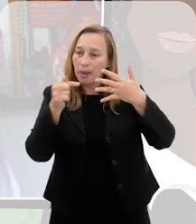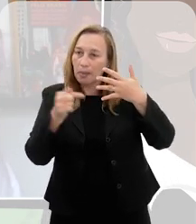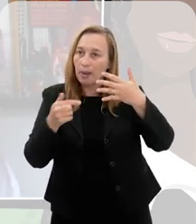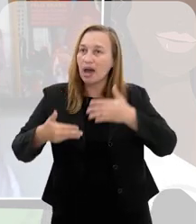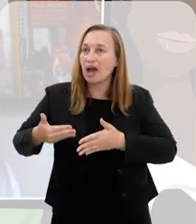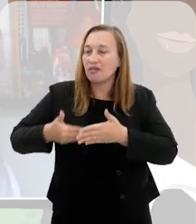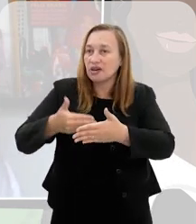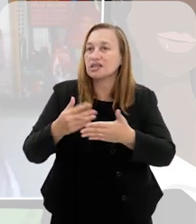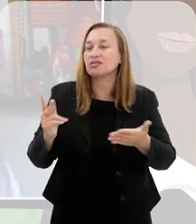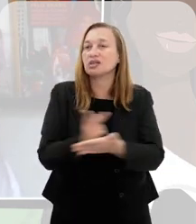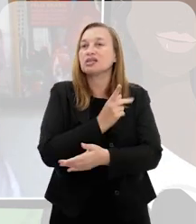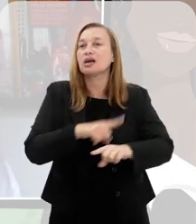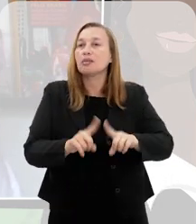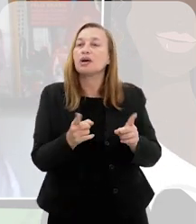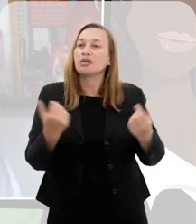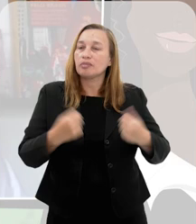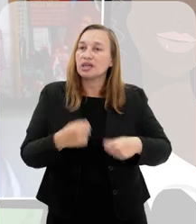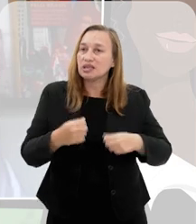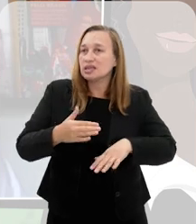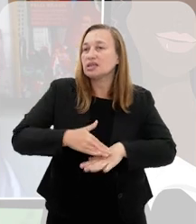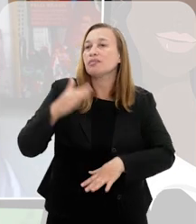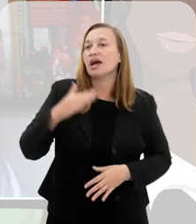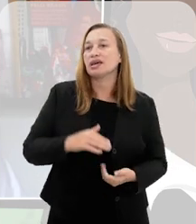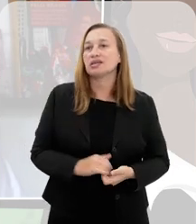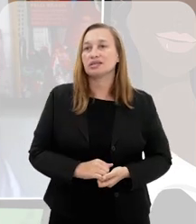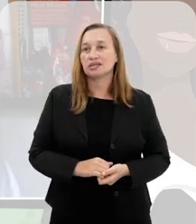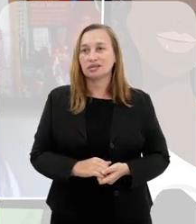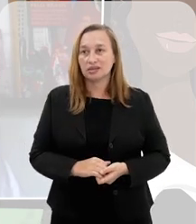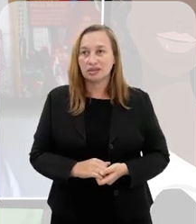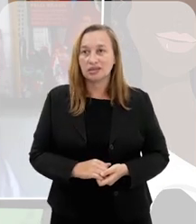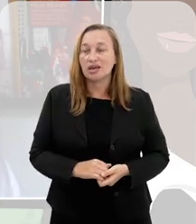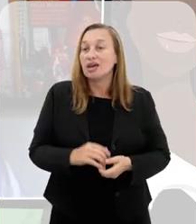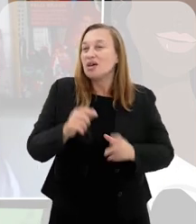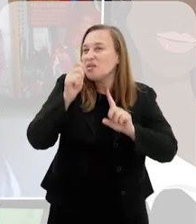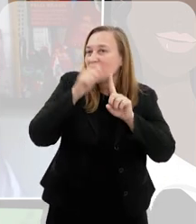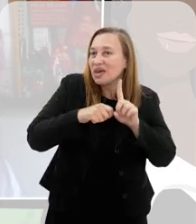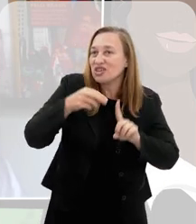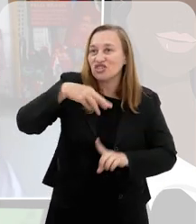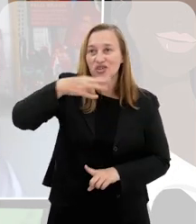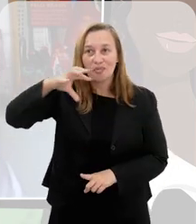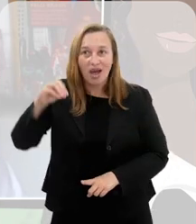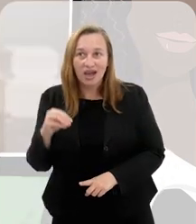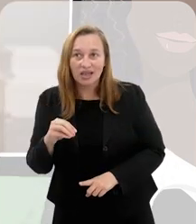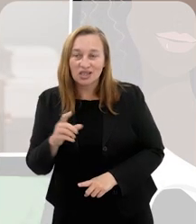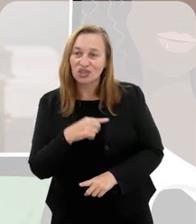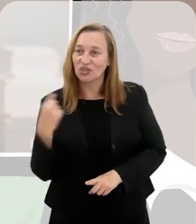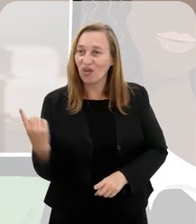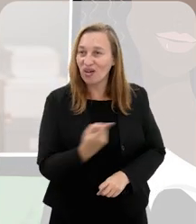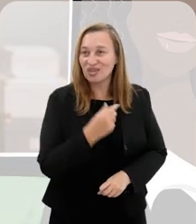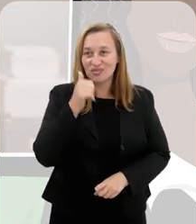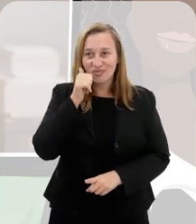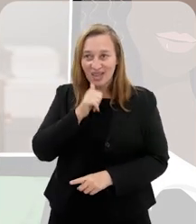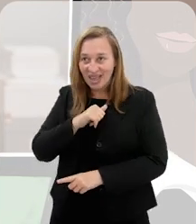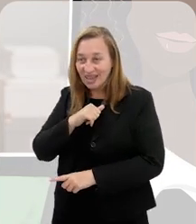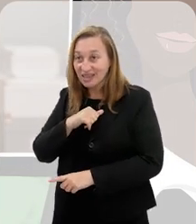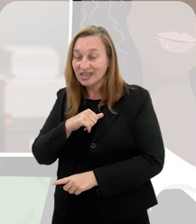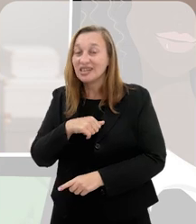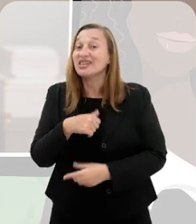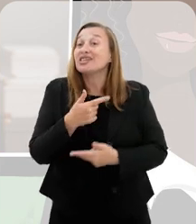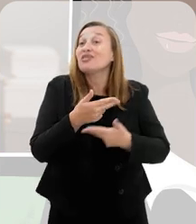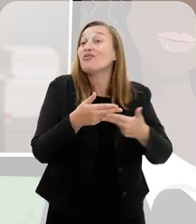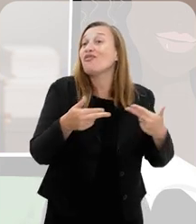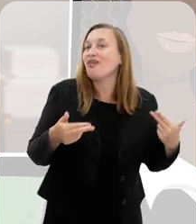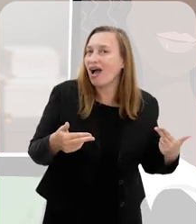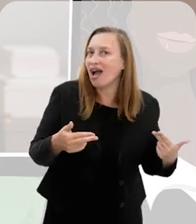sobre isso e pontuando, avanços aconteceram, mas a gente ainda precisa de muito mais, né? Mês de março, mês